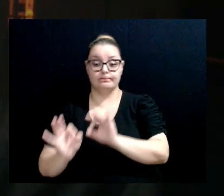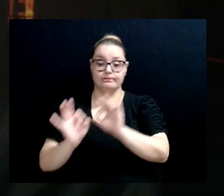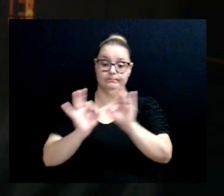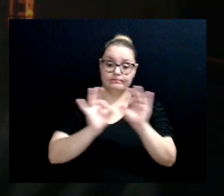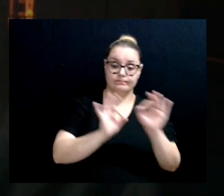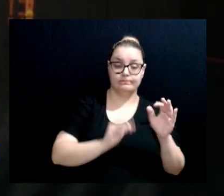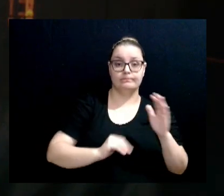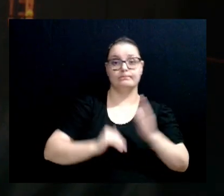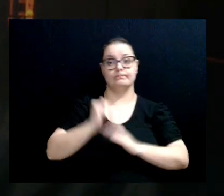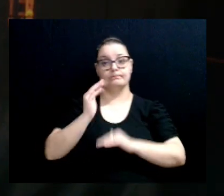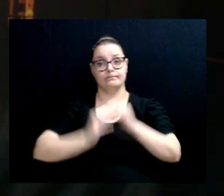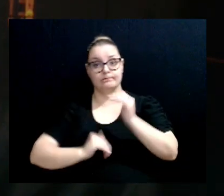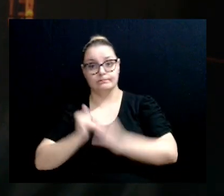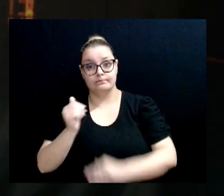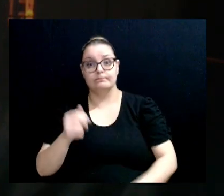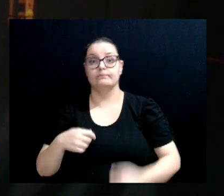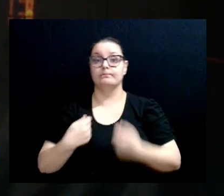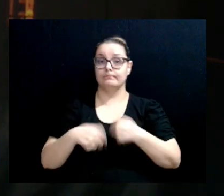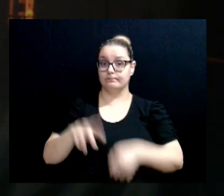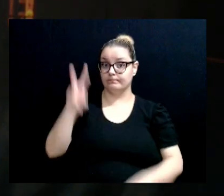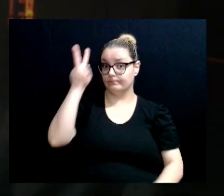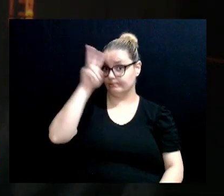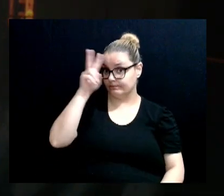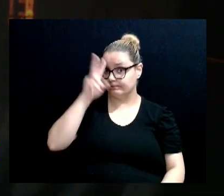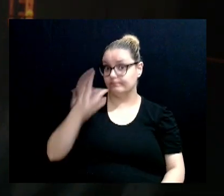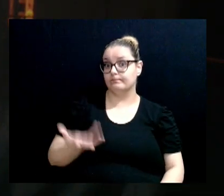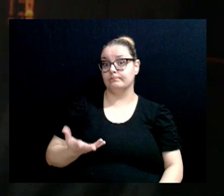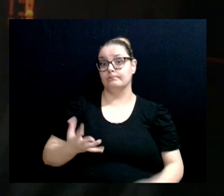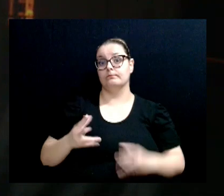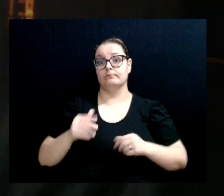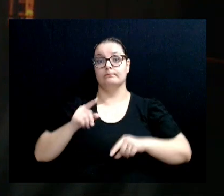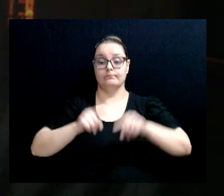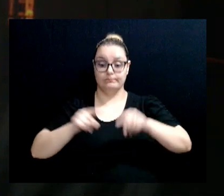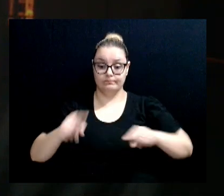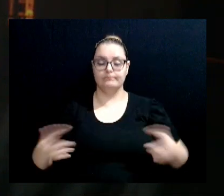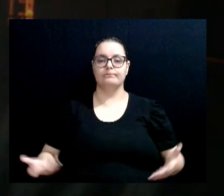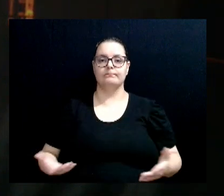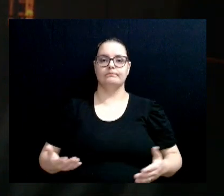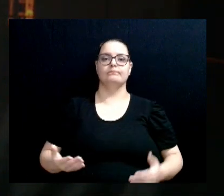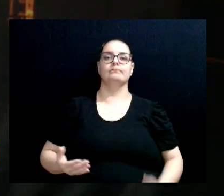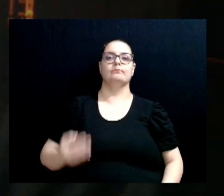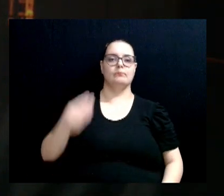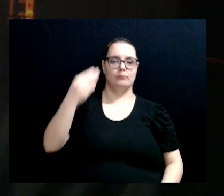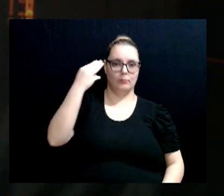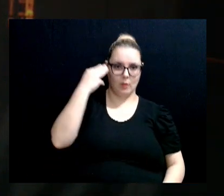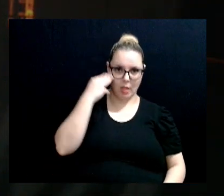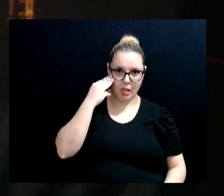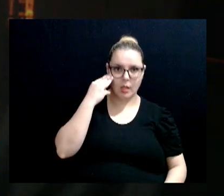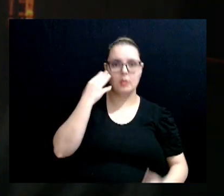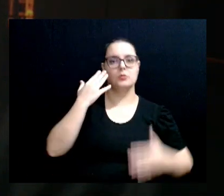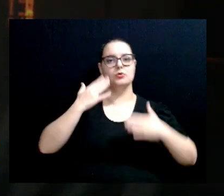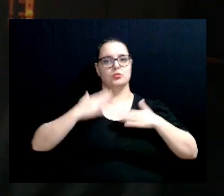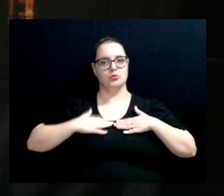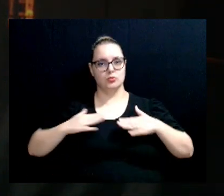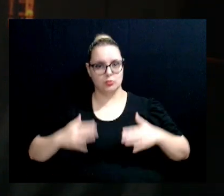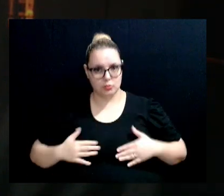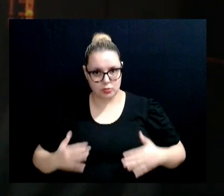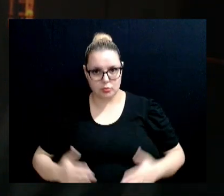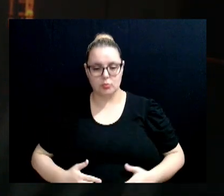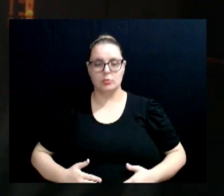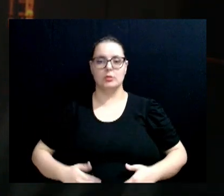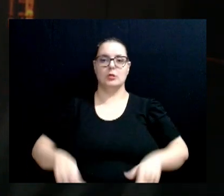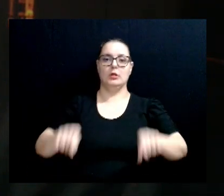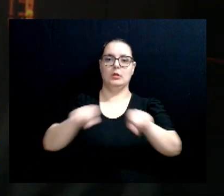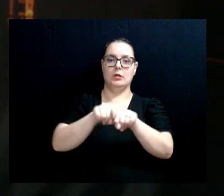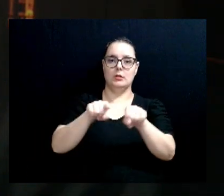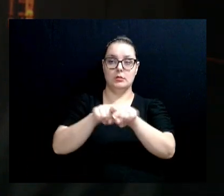gente precisa lembrar que é tudo intercalado, né? Mente e corpo, físico e cérebro, a